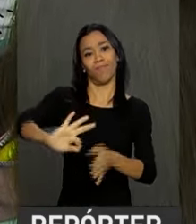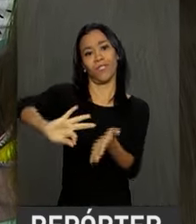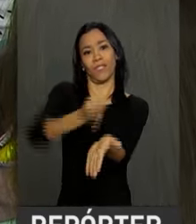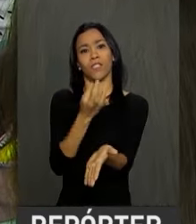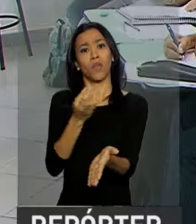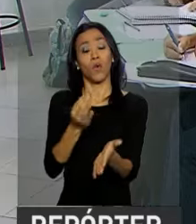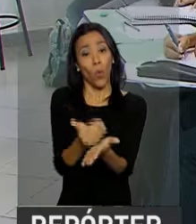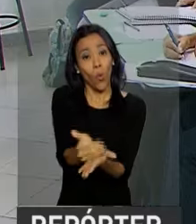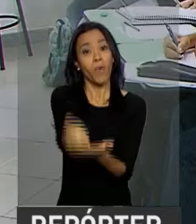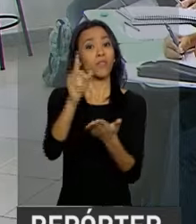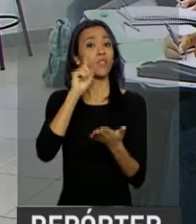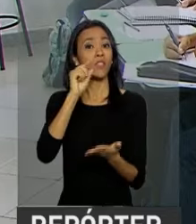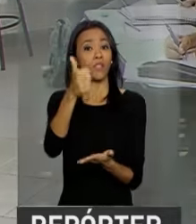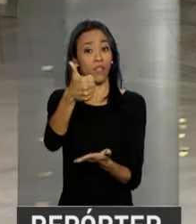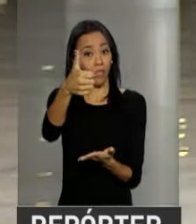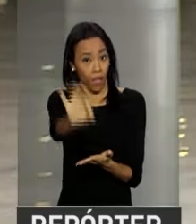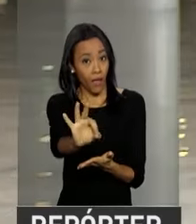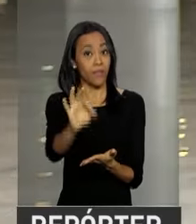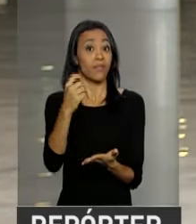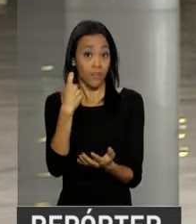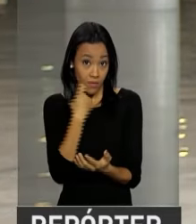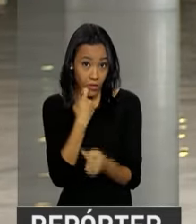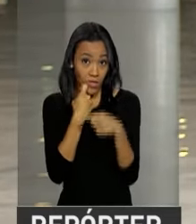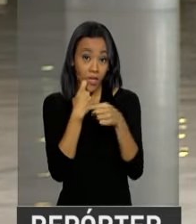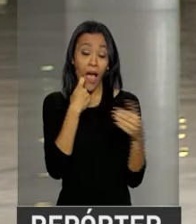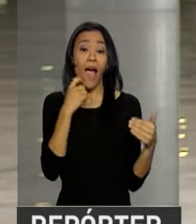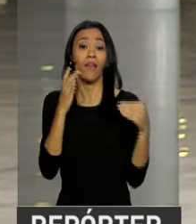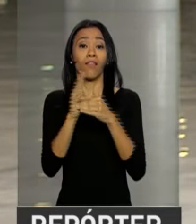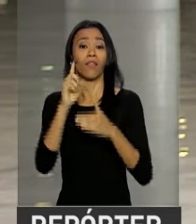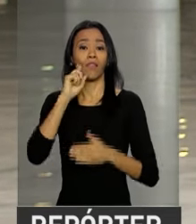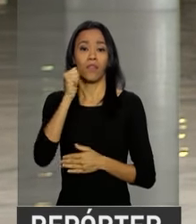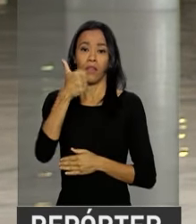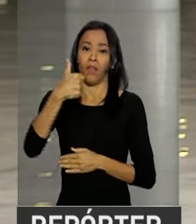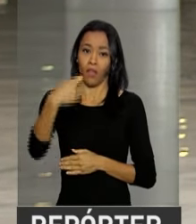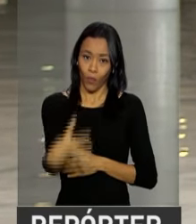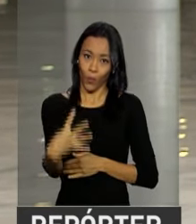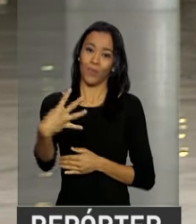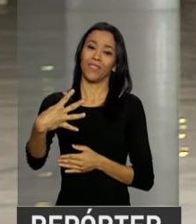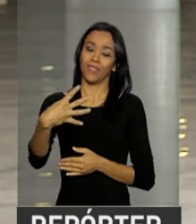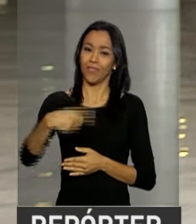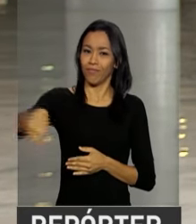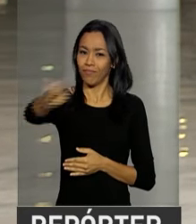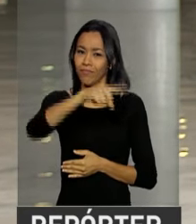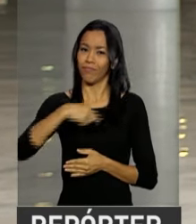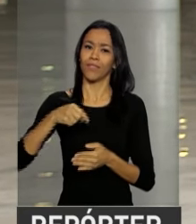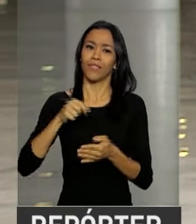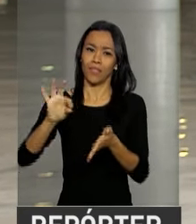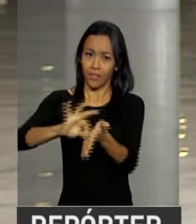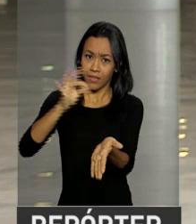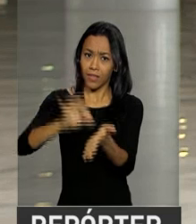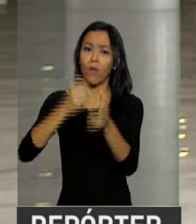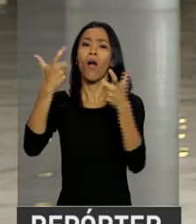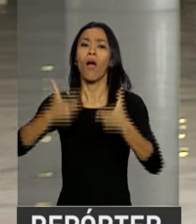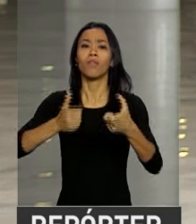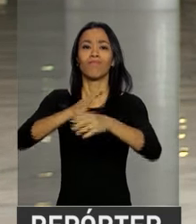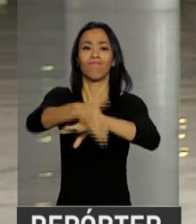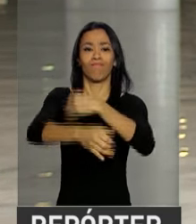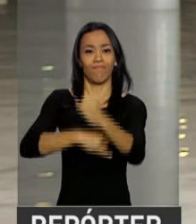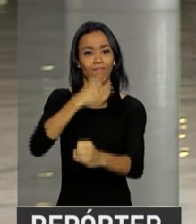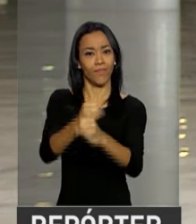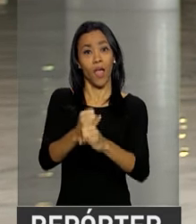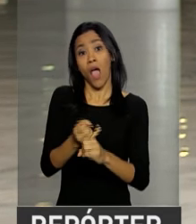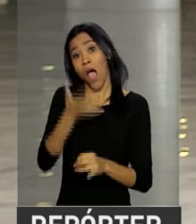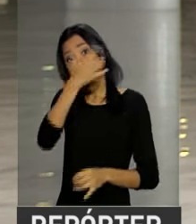dia 10, ou seja, a partir de sexta-feira até o dia 14, para fazer a matrícula na internet. Aqueles que não